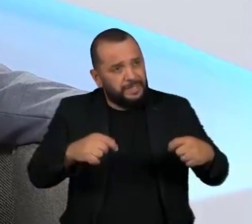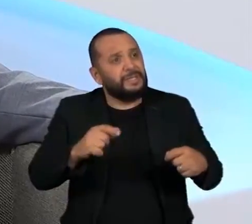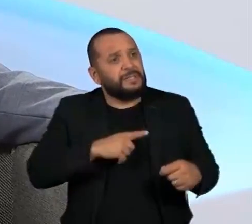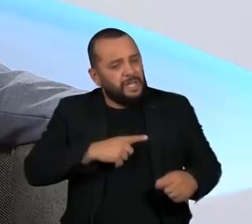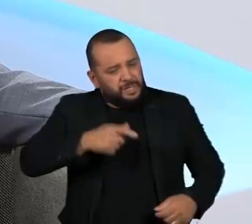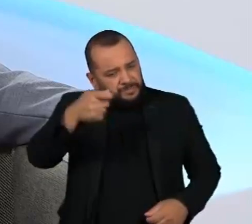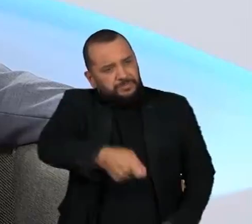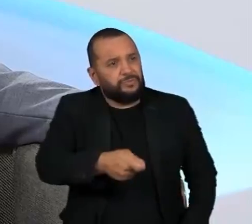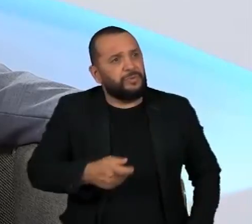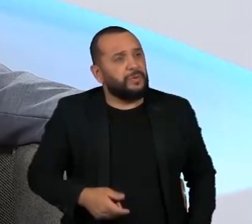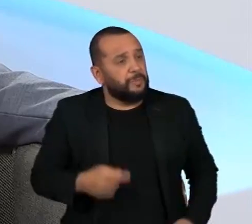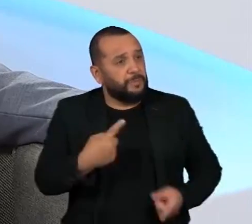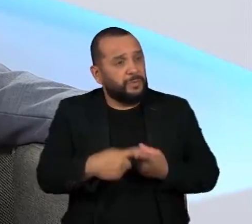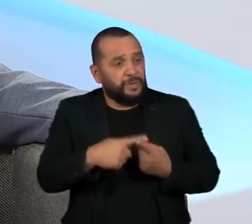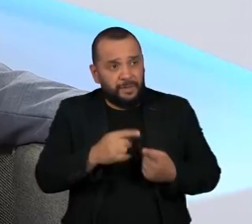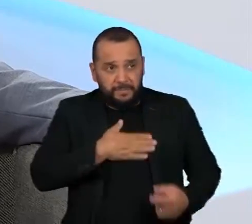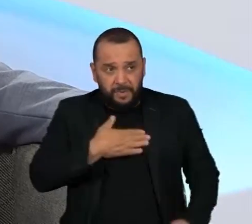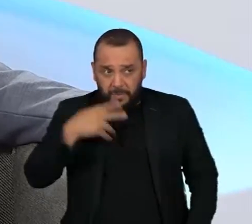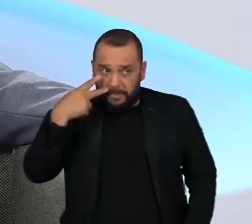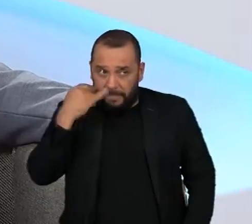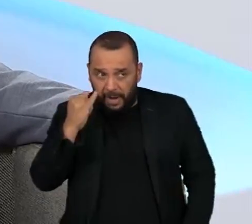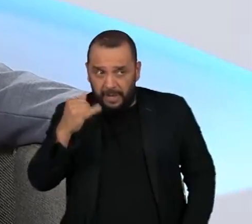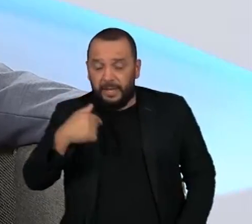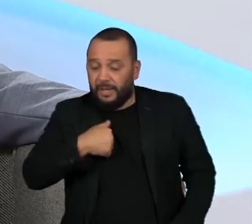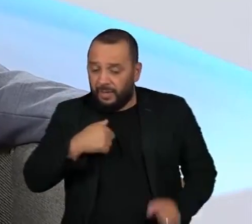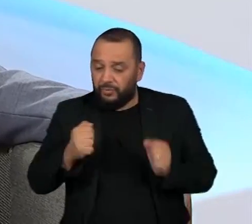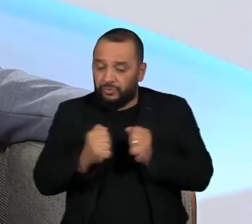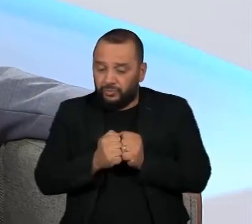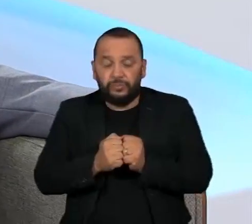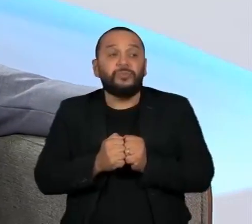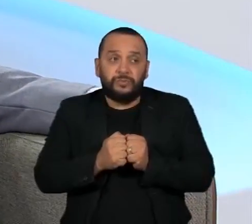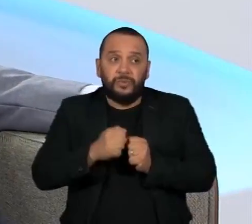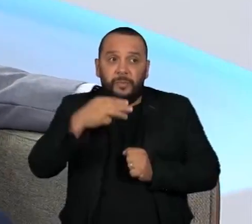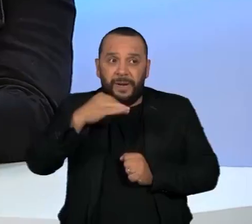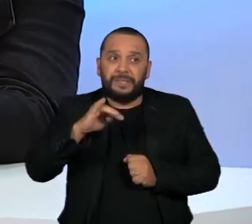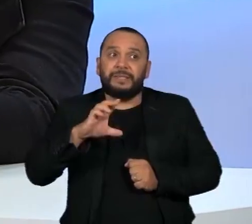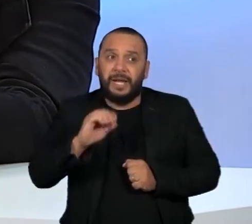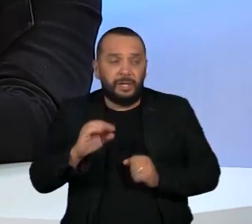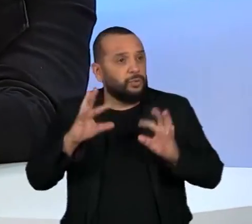mão firme porque tirando meu pai eu e Marcelo toda artista folgado